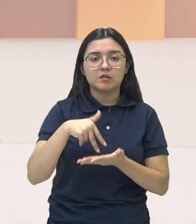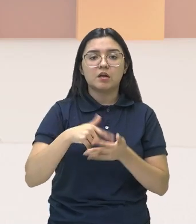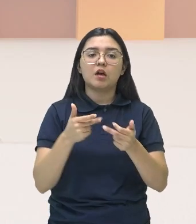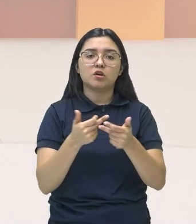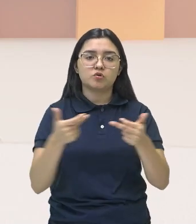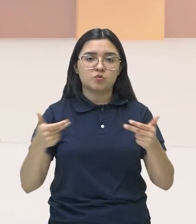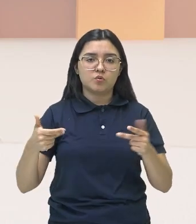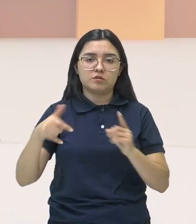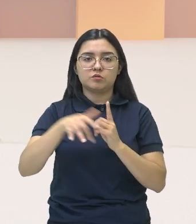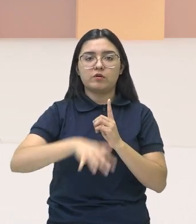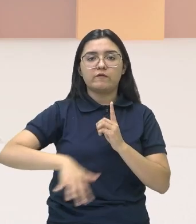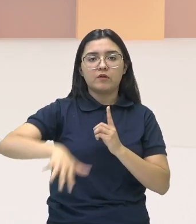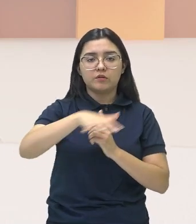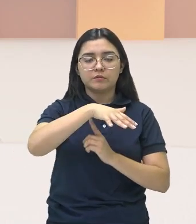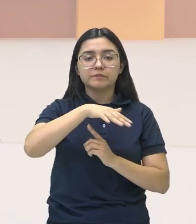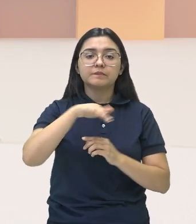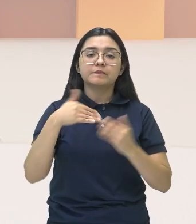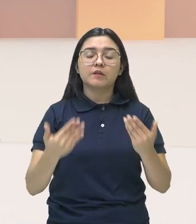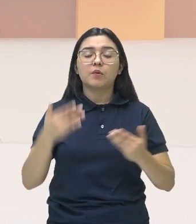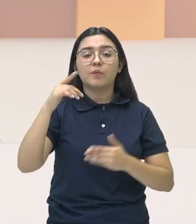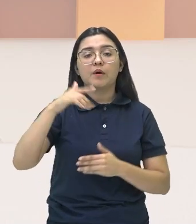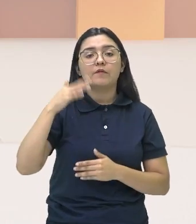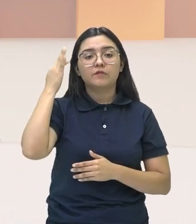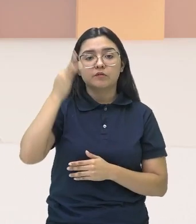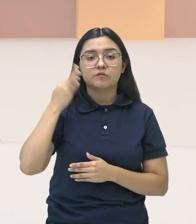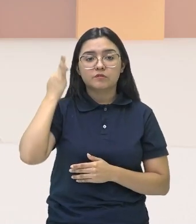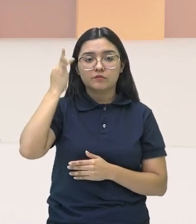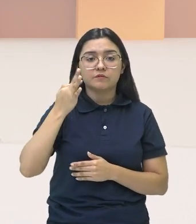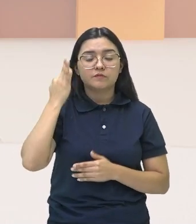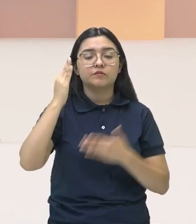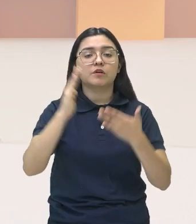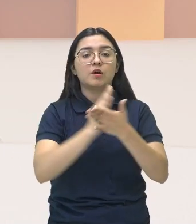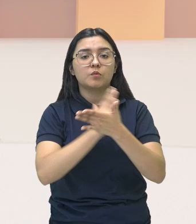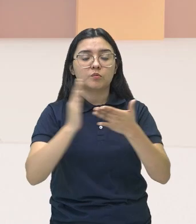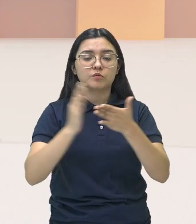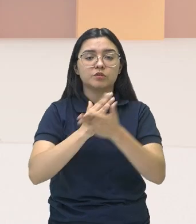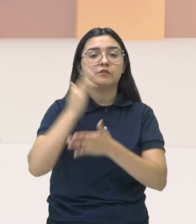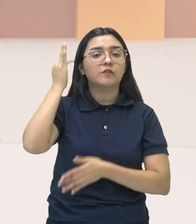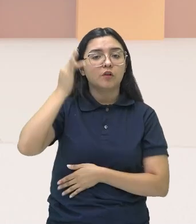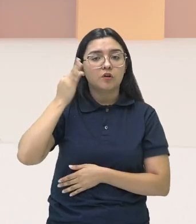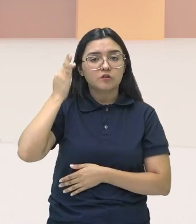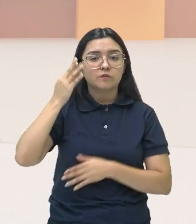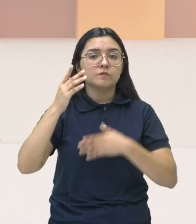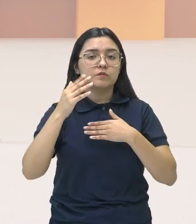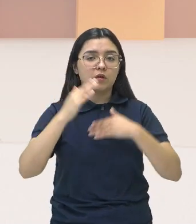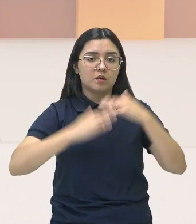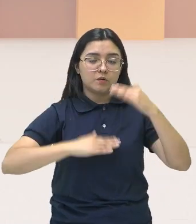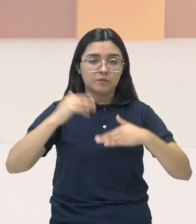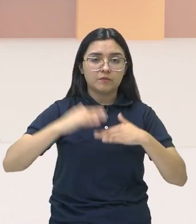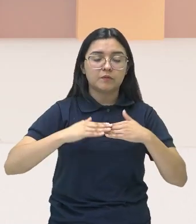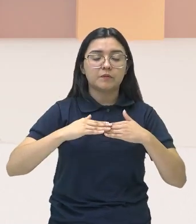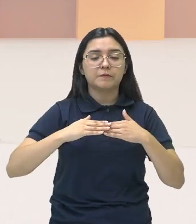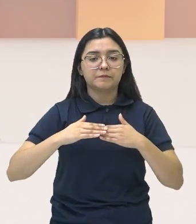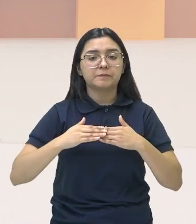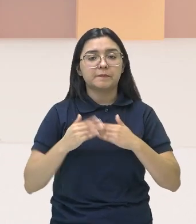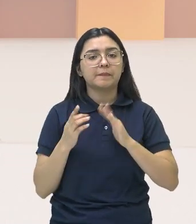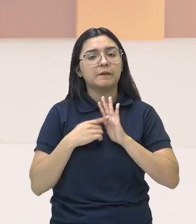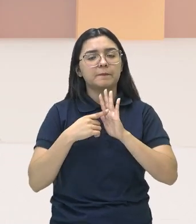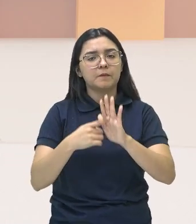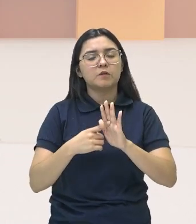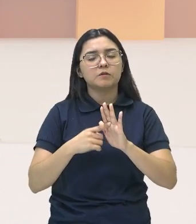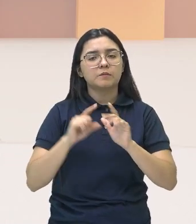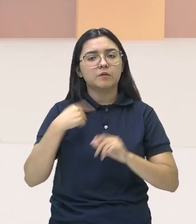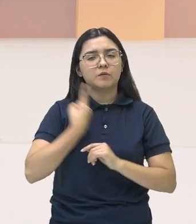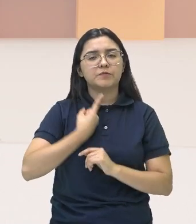coisas em sua volta. É isso que a filosofia, né, através de alguns filósofos, elas trazem, né, para a gente